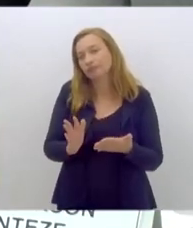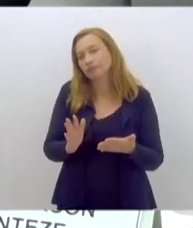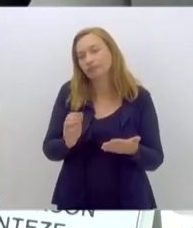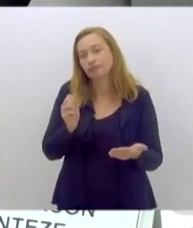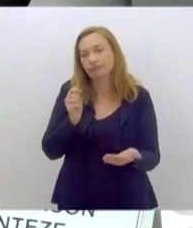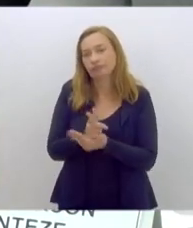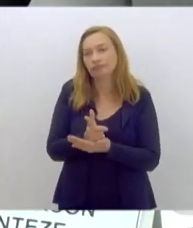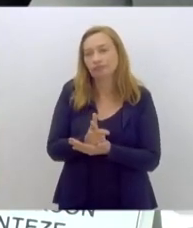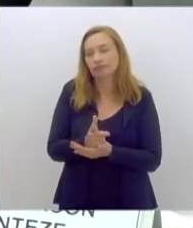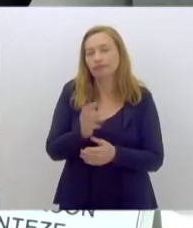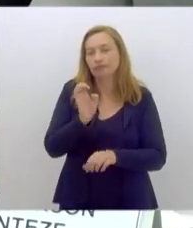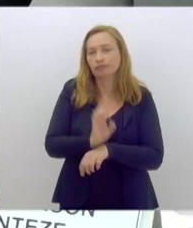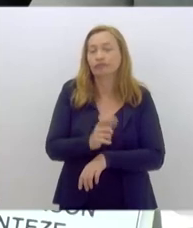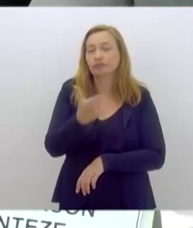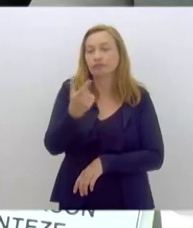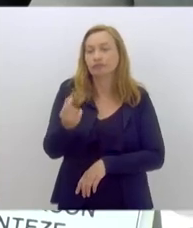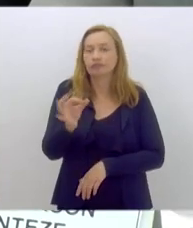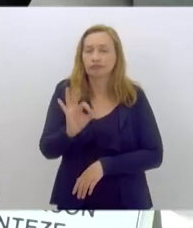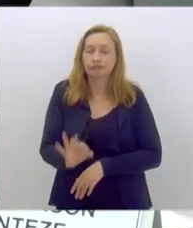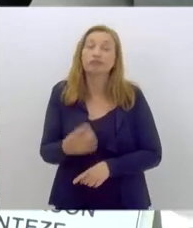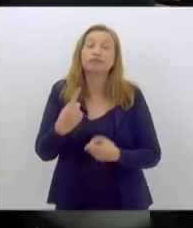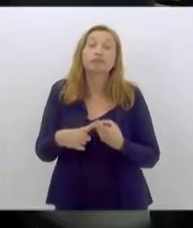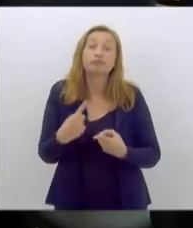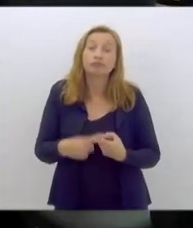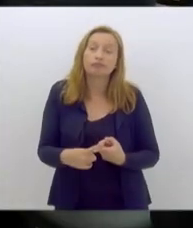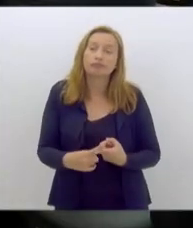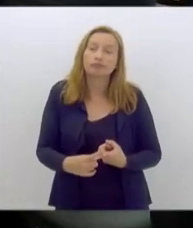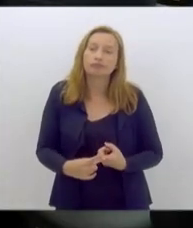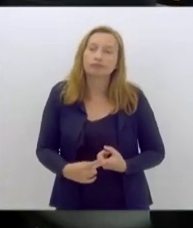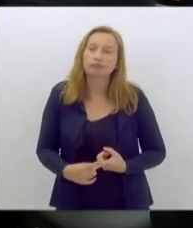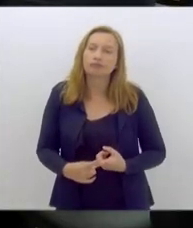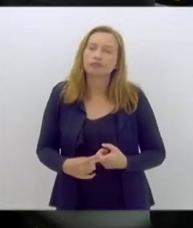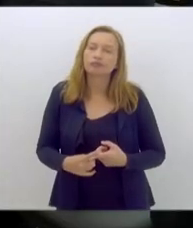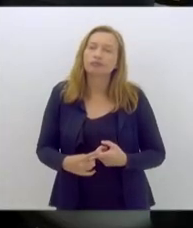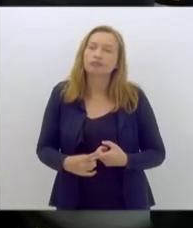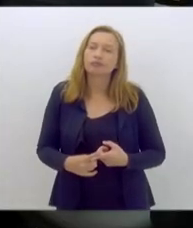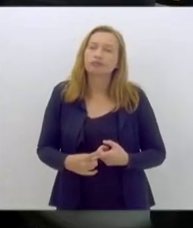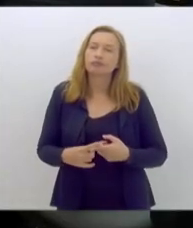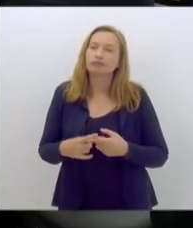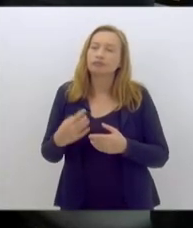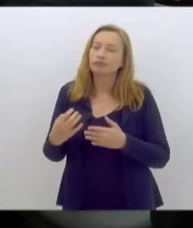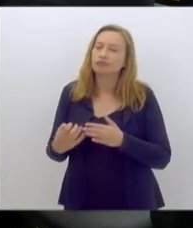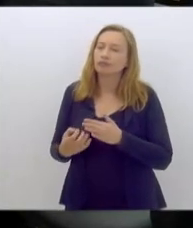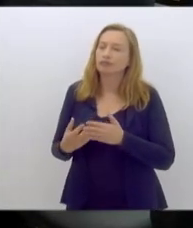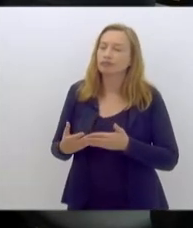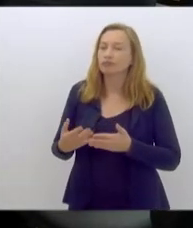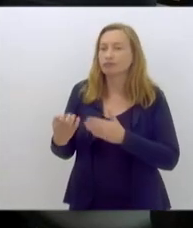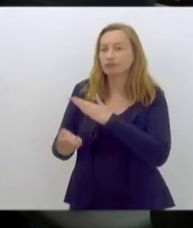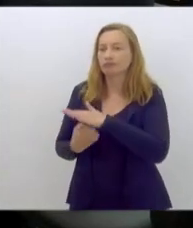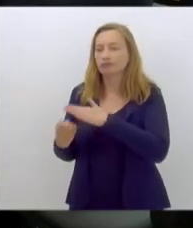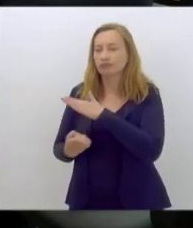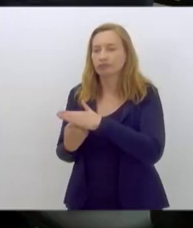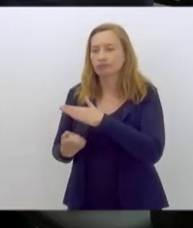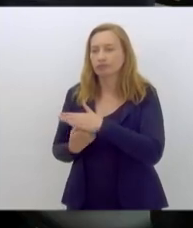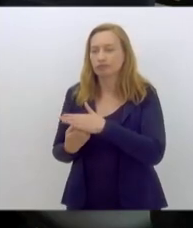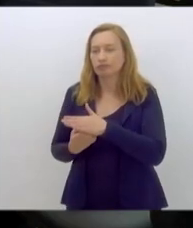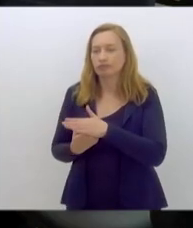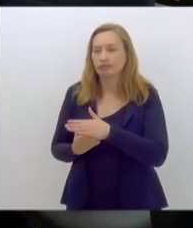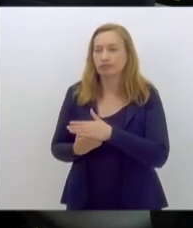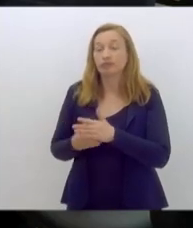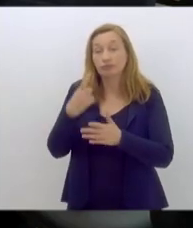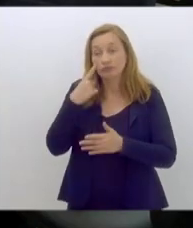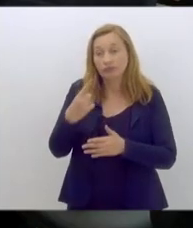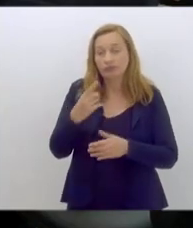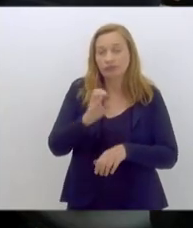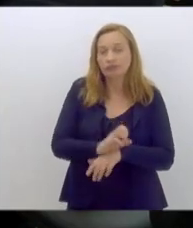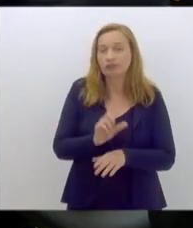do Estado em até 20%, porque porque os fornecedores acabavam vendo que o Estado atrasava incluíam o